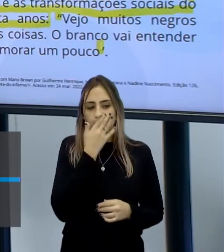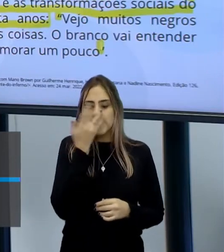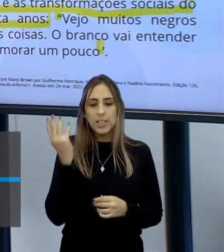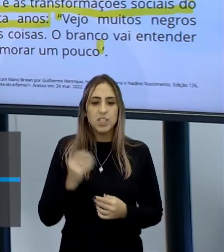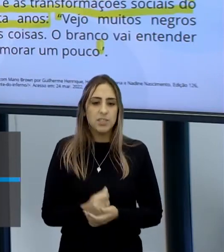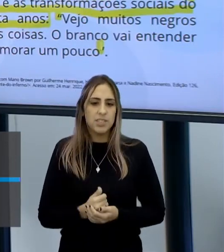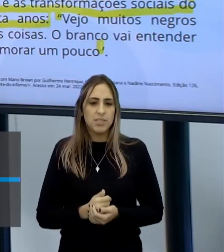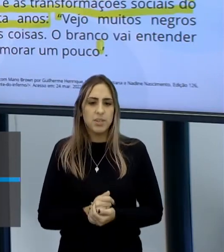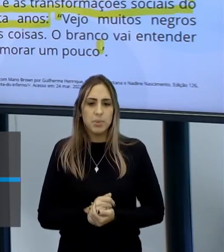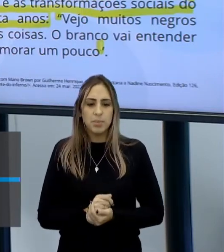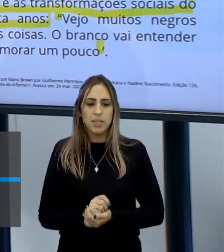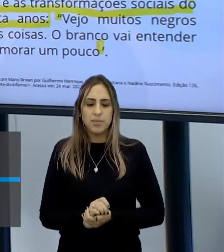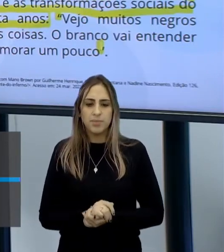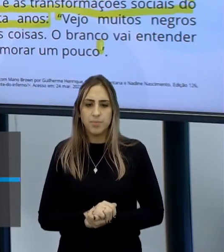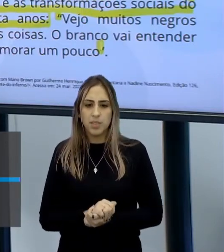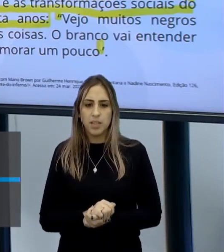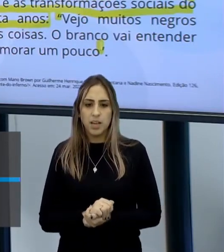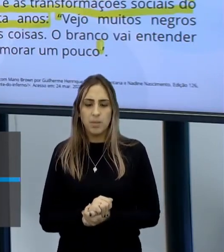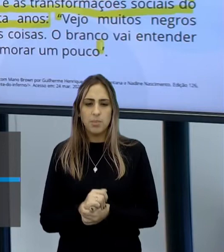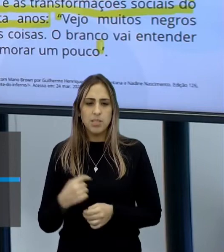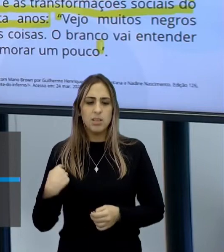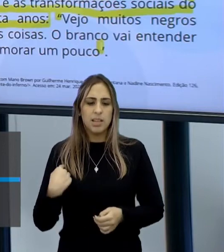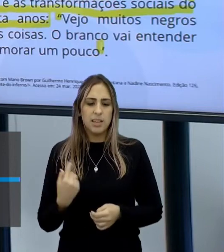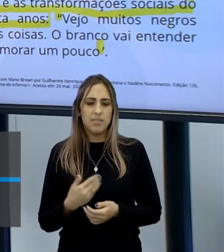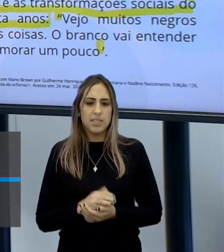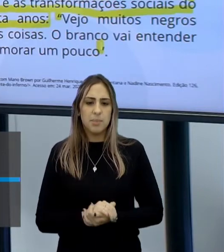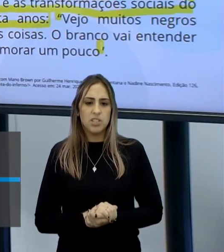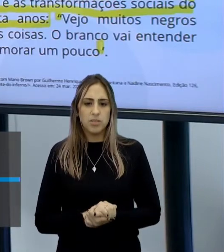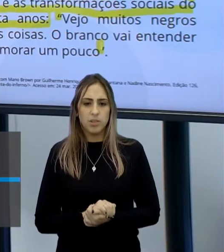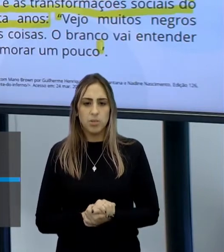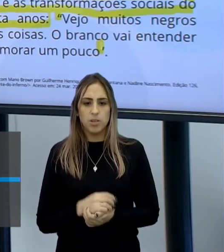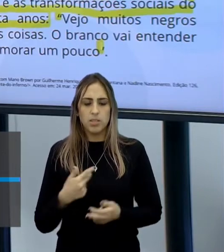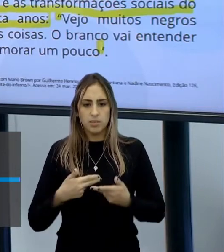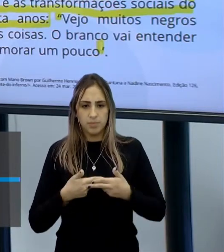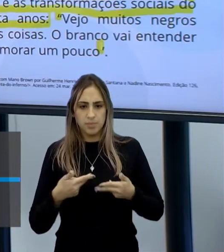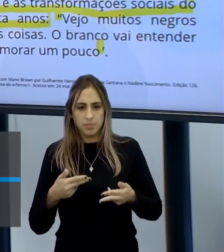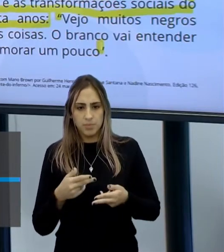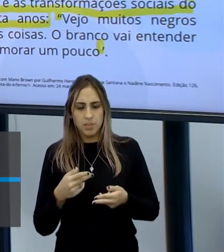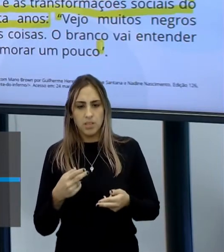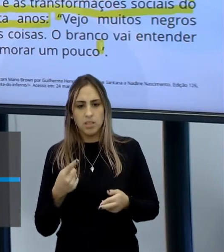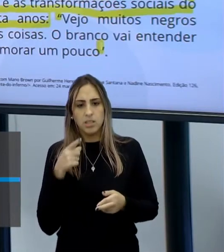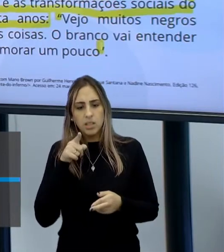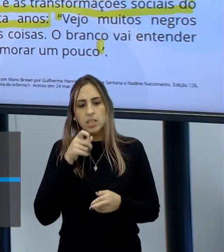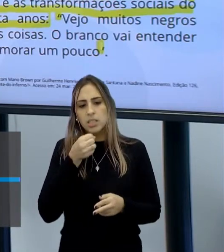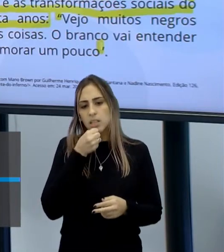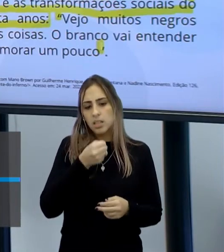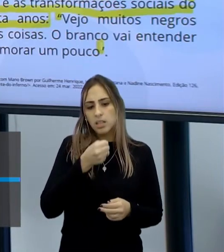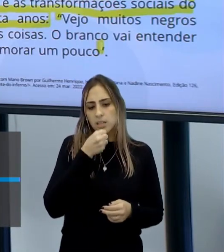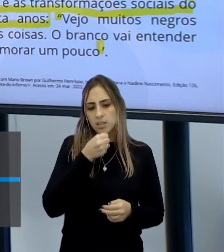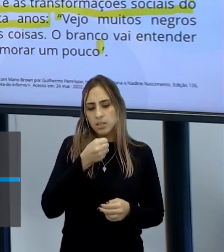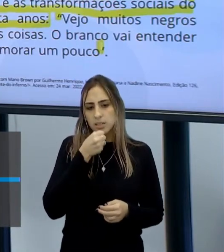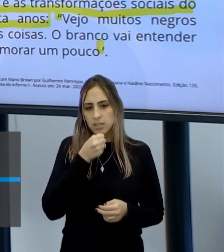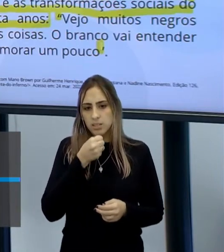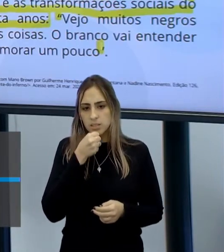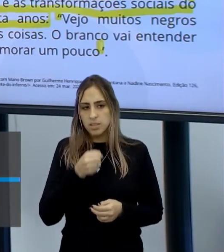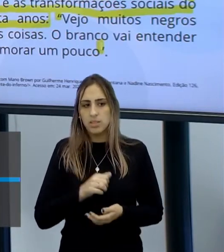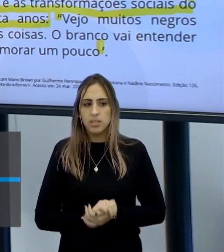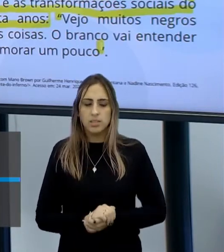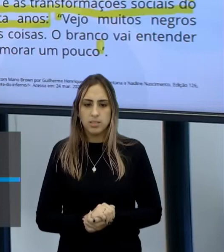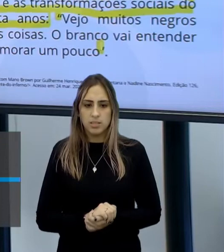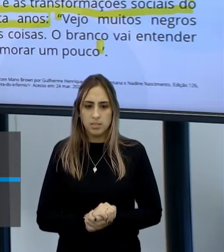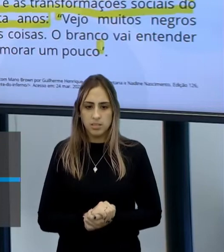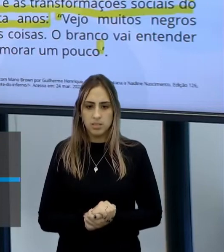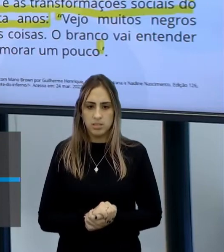falo, para quem eu falo, por que eu falo. Então, a gente está retomando tudo isso aí, nessa entrevista e como a gente consegue ver de